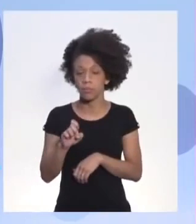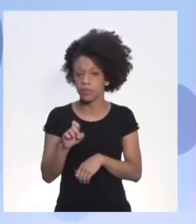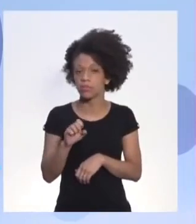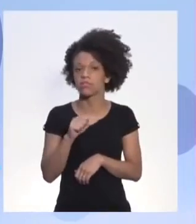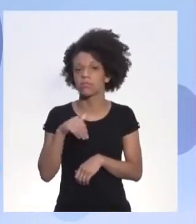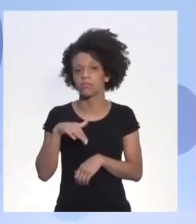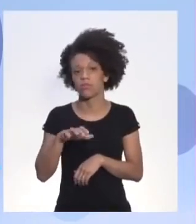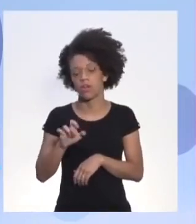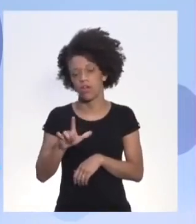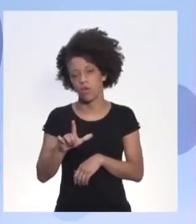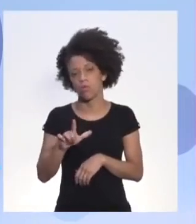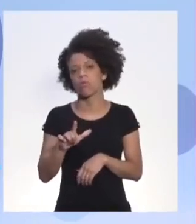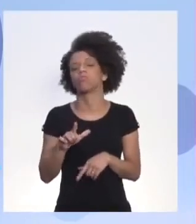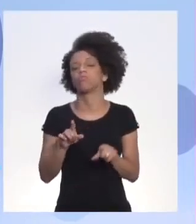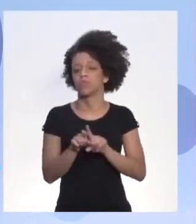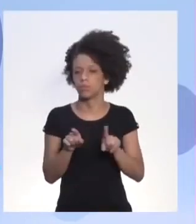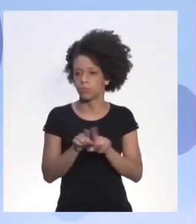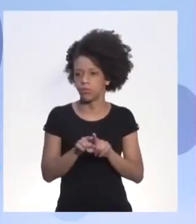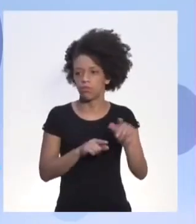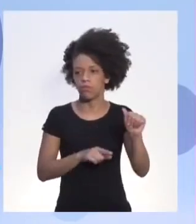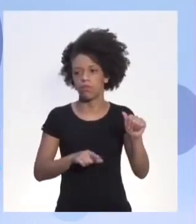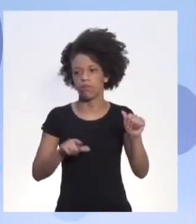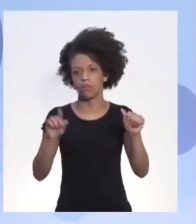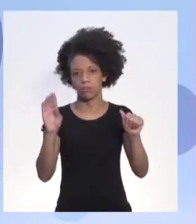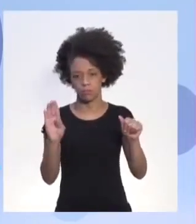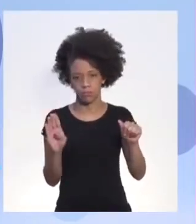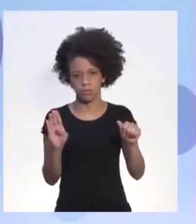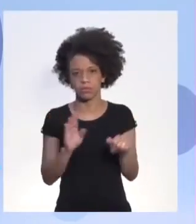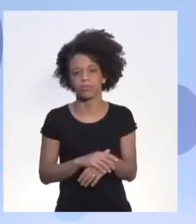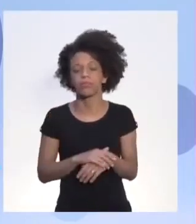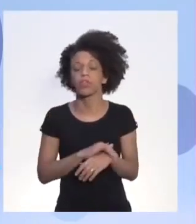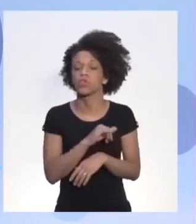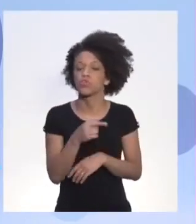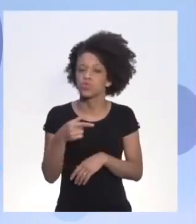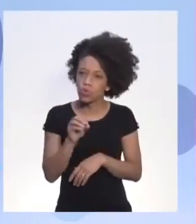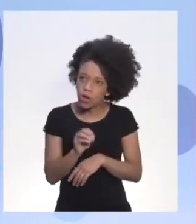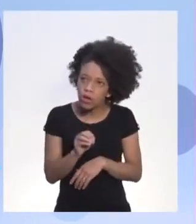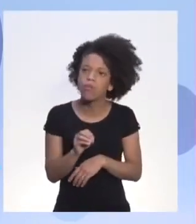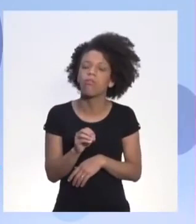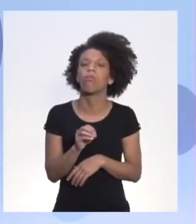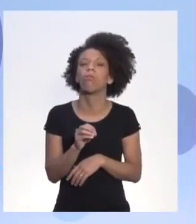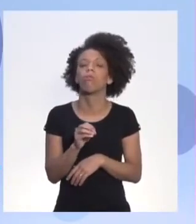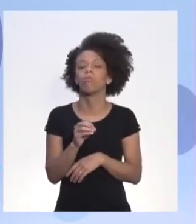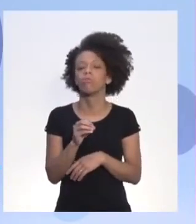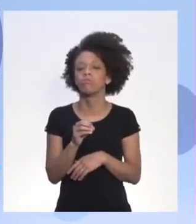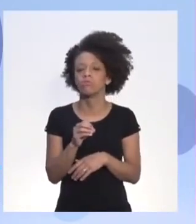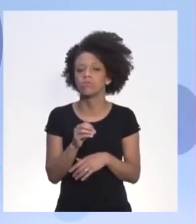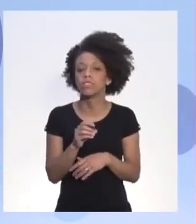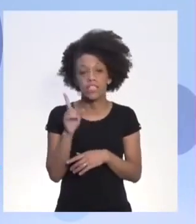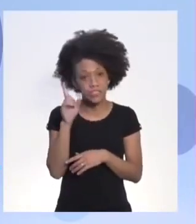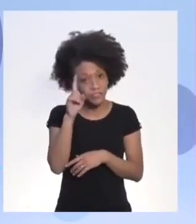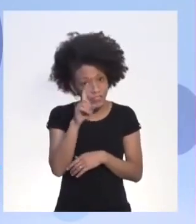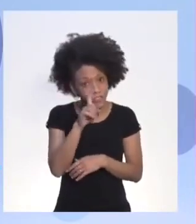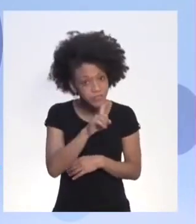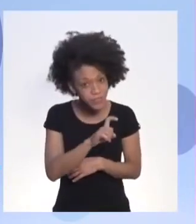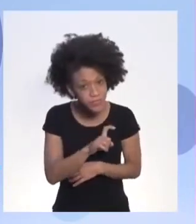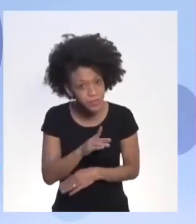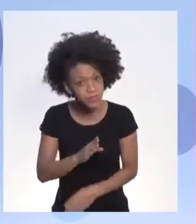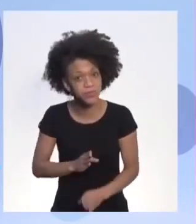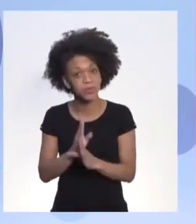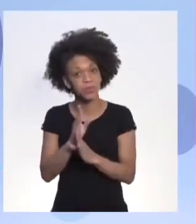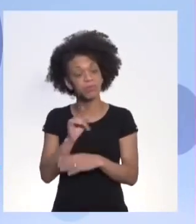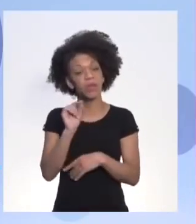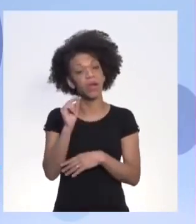mesma forma. Tá? Grande o Daniel, o João Gabriel. Tá até difícil achar uma